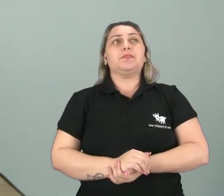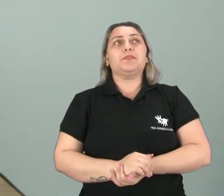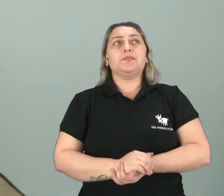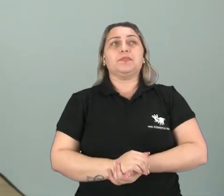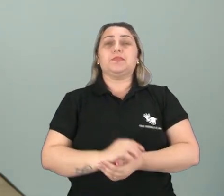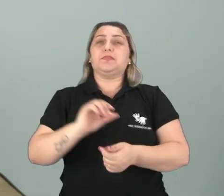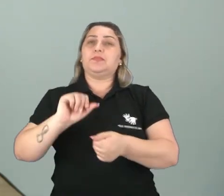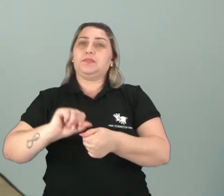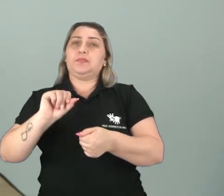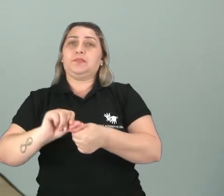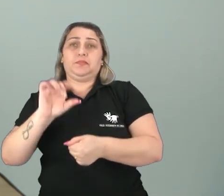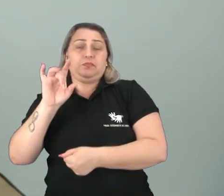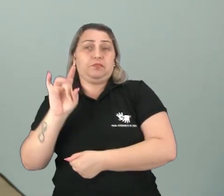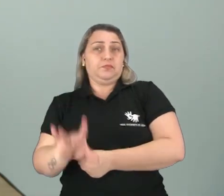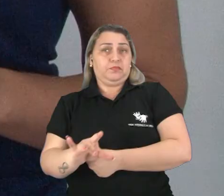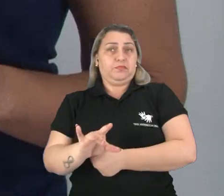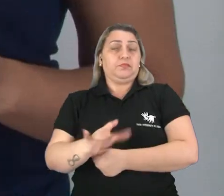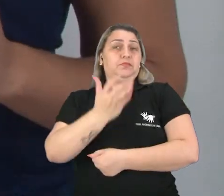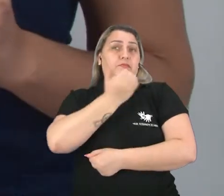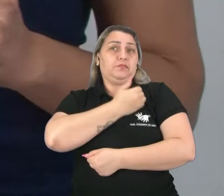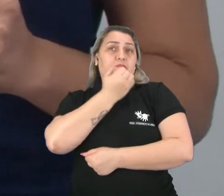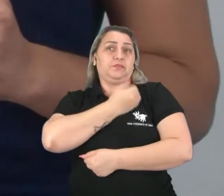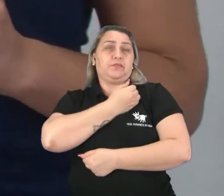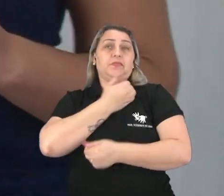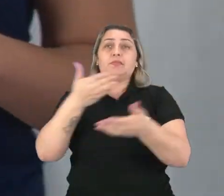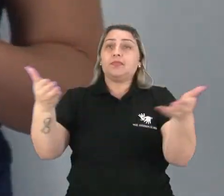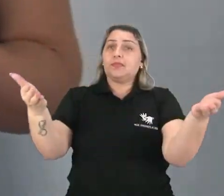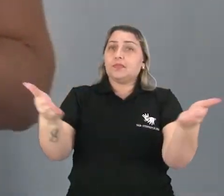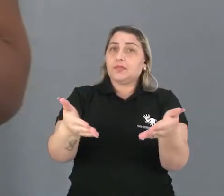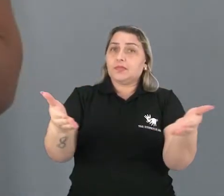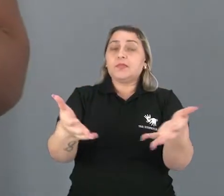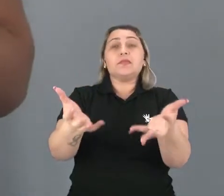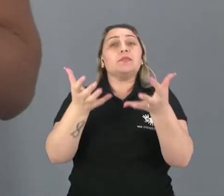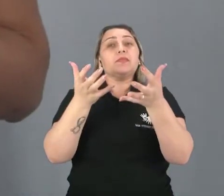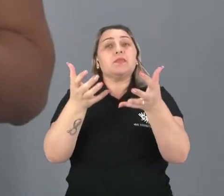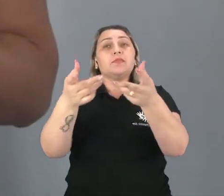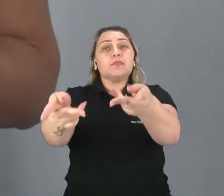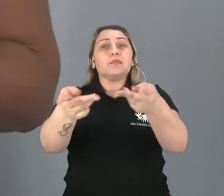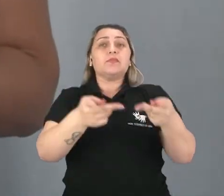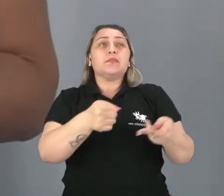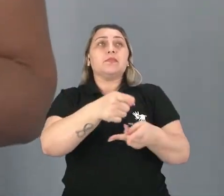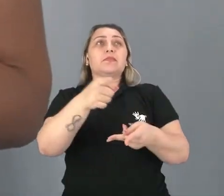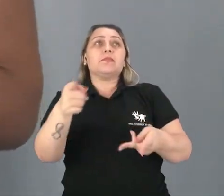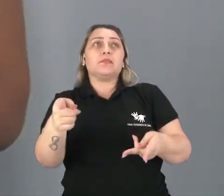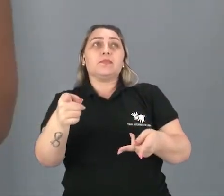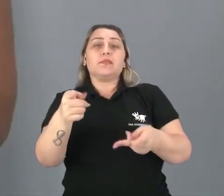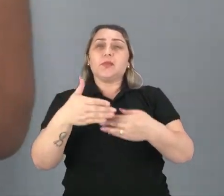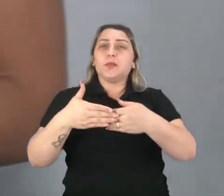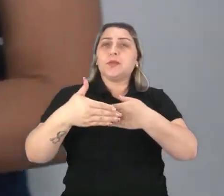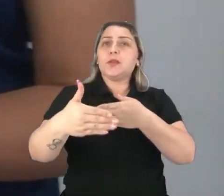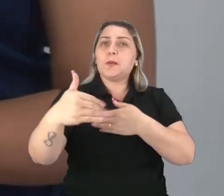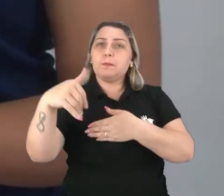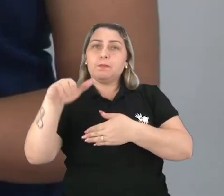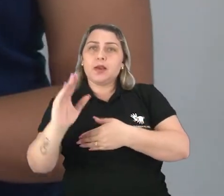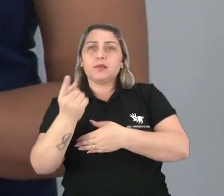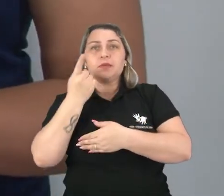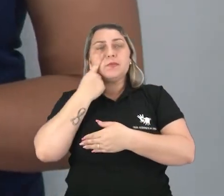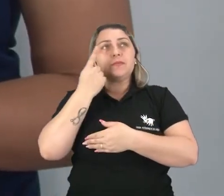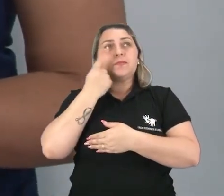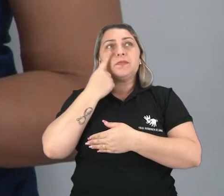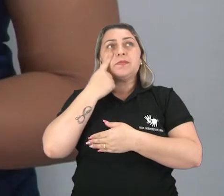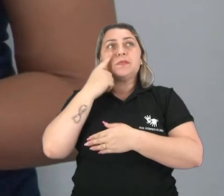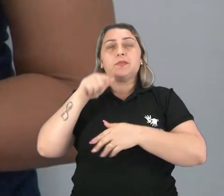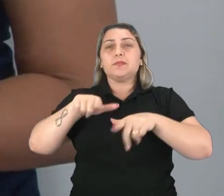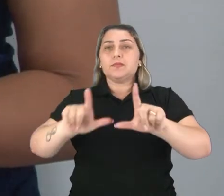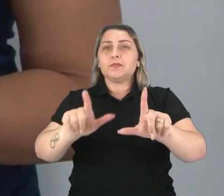contar, nós fizemos apenas um censo numérico. E agora, eu queria convidar vocês a avançar um pouquinho mais, observando aqui